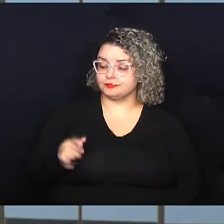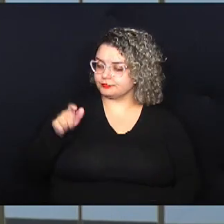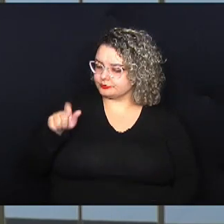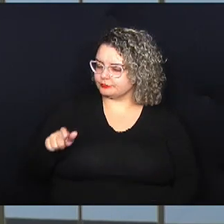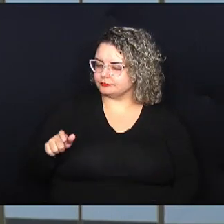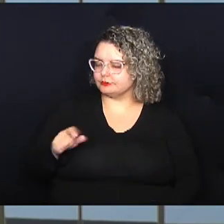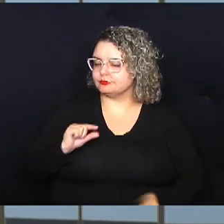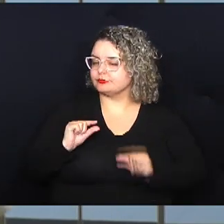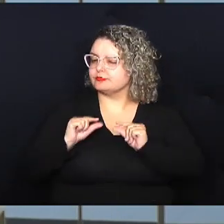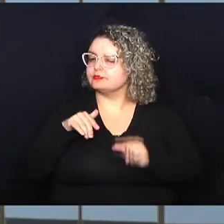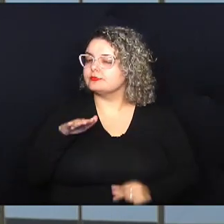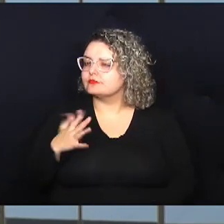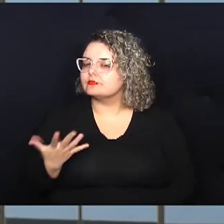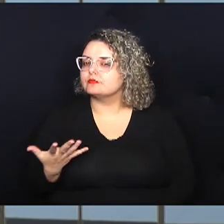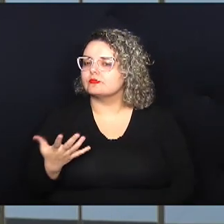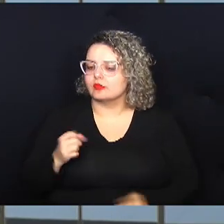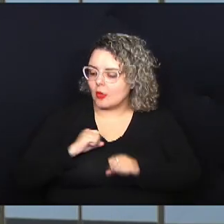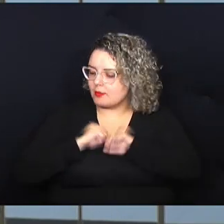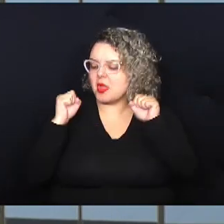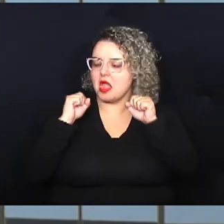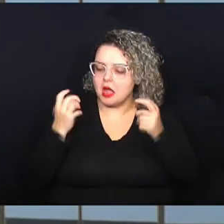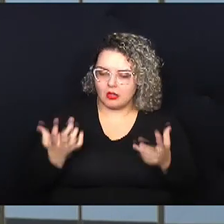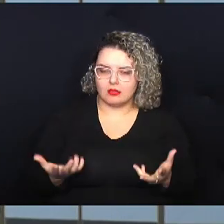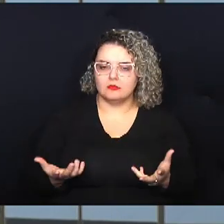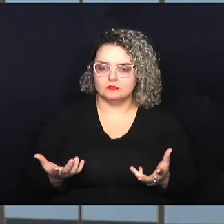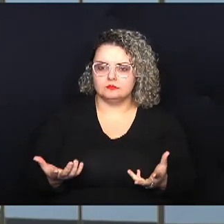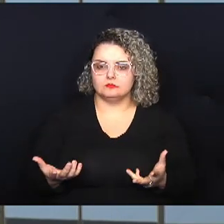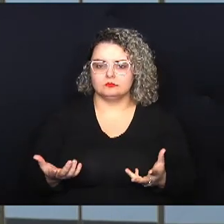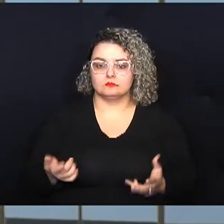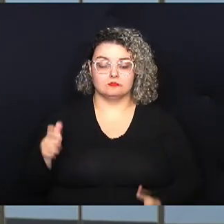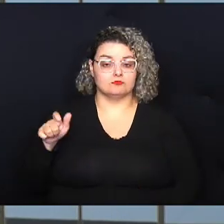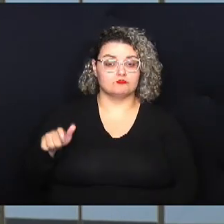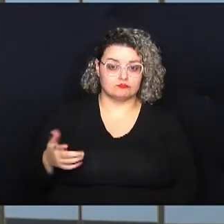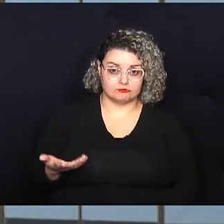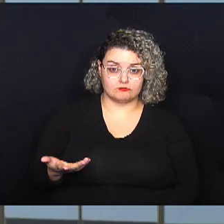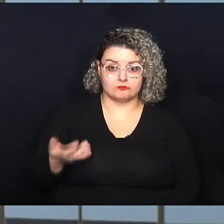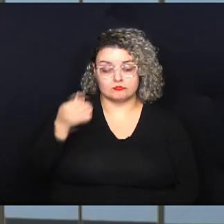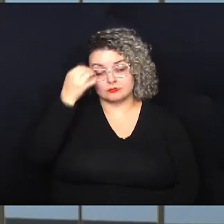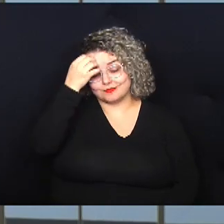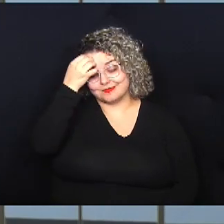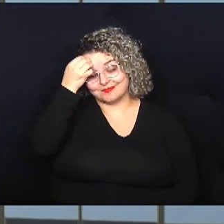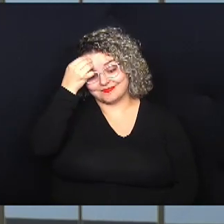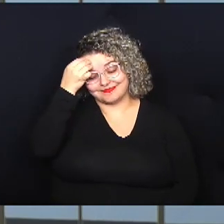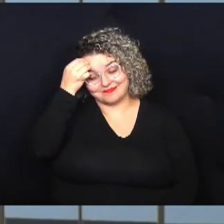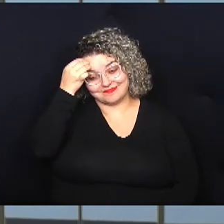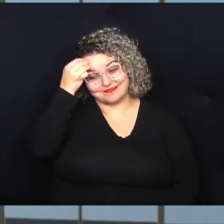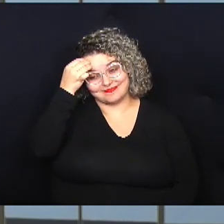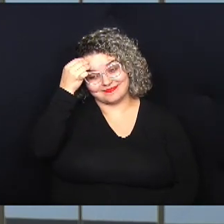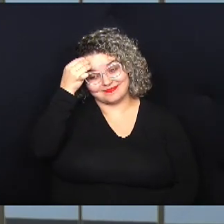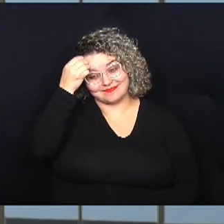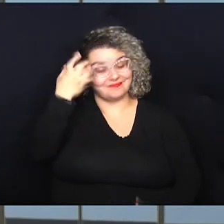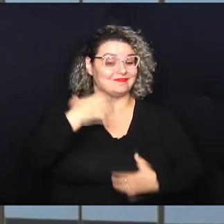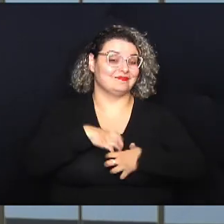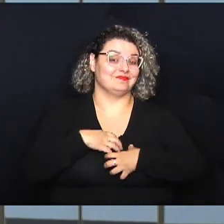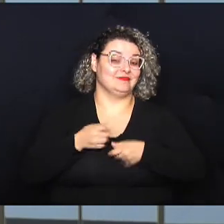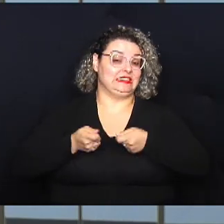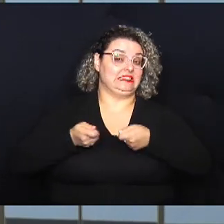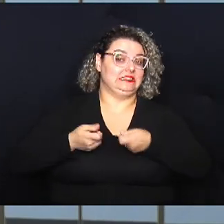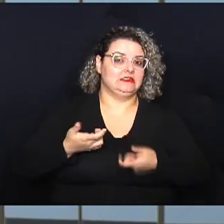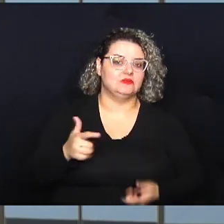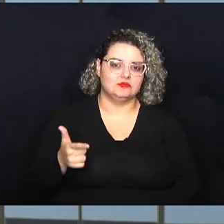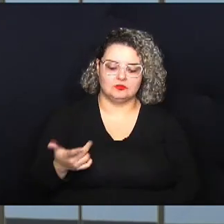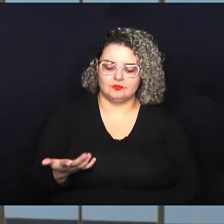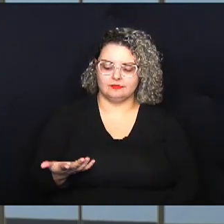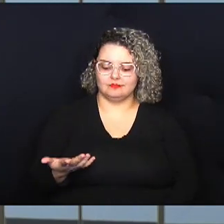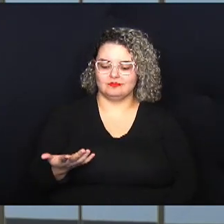mais, assim, estourada, né? Ela é aquela pessoa que tem o emocional dela que ela não segura. Vamos dizer aí, o famoso